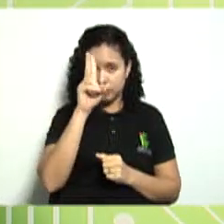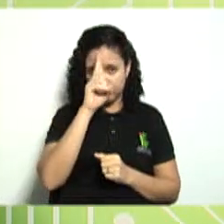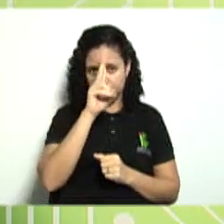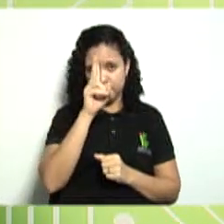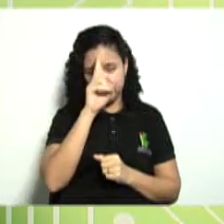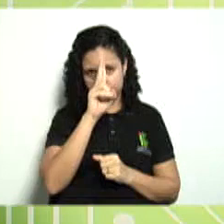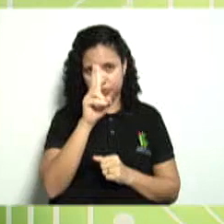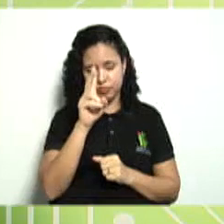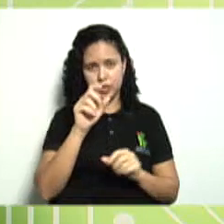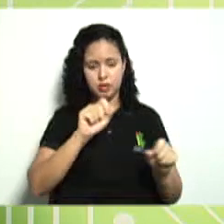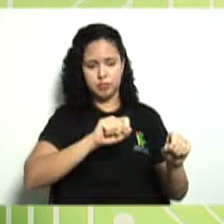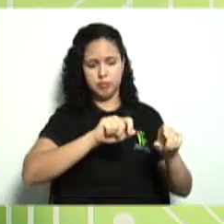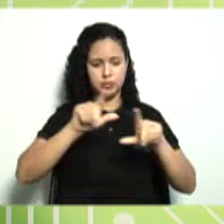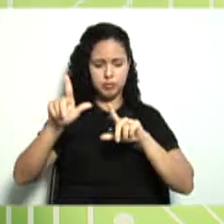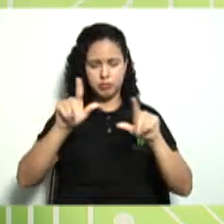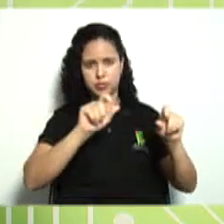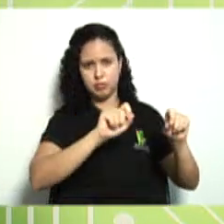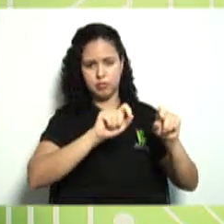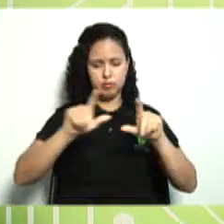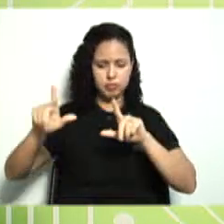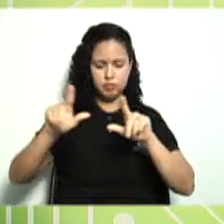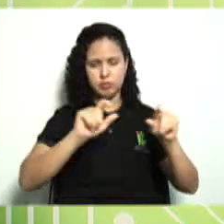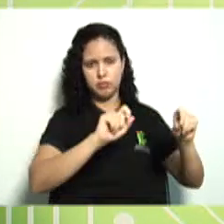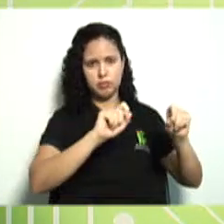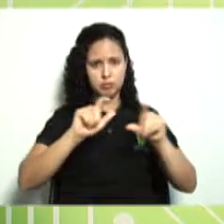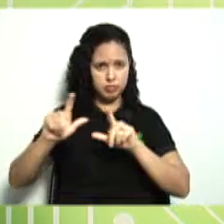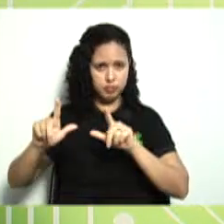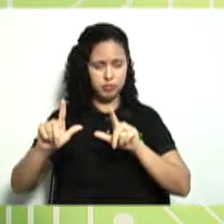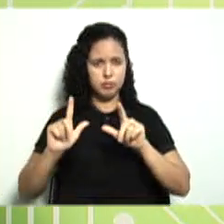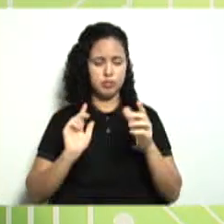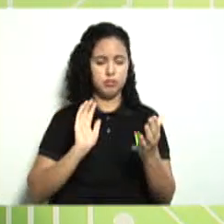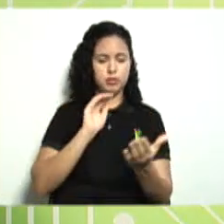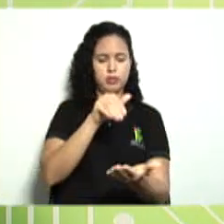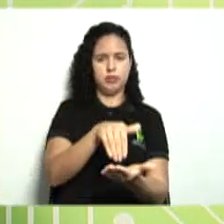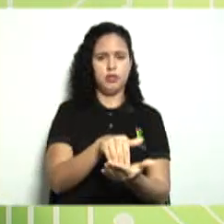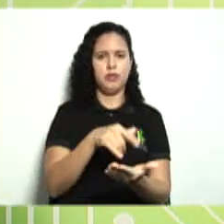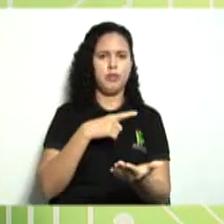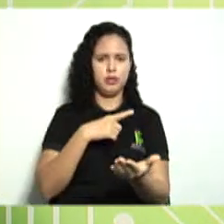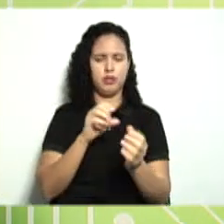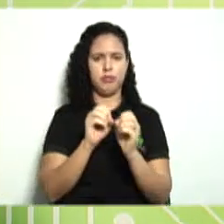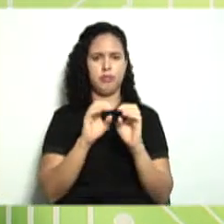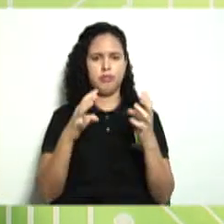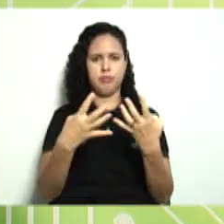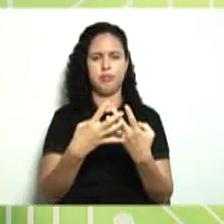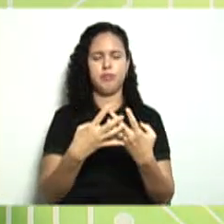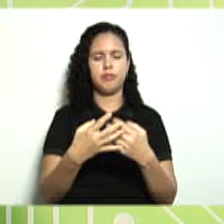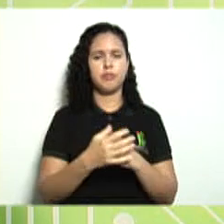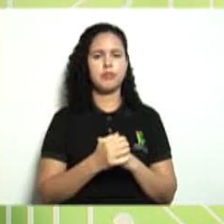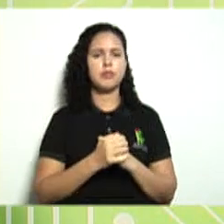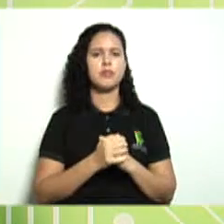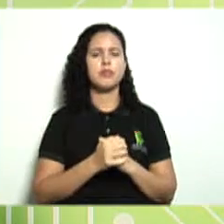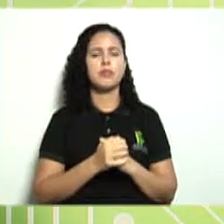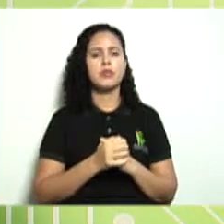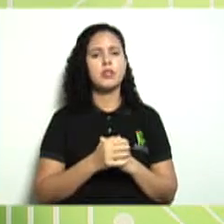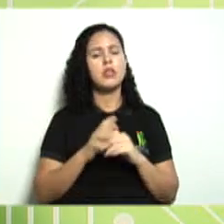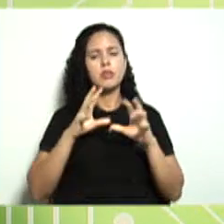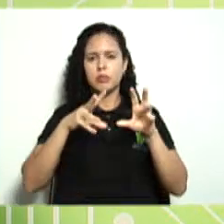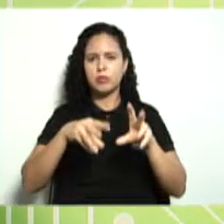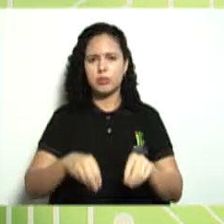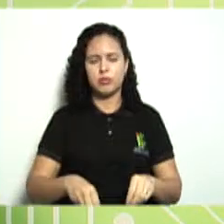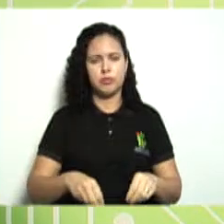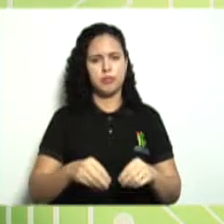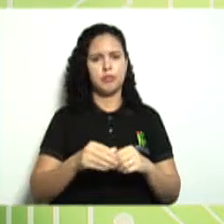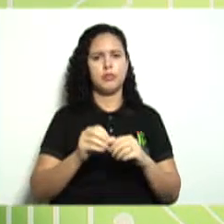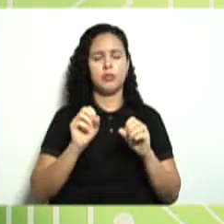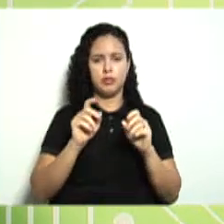por vários slides, que aí sim, no final você vai ter uma apresentação no PowerPoint. Então, o que você pode colocar são todos esses